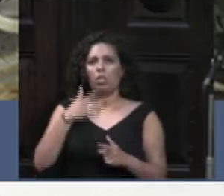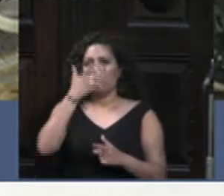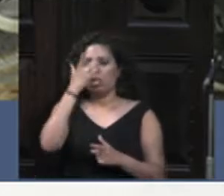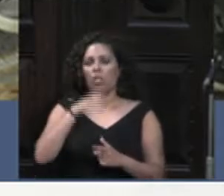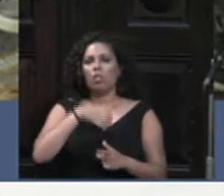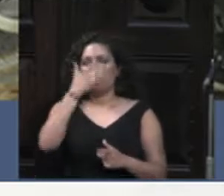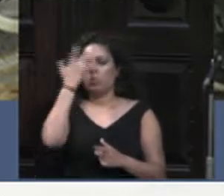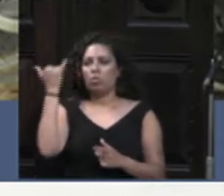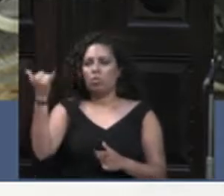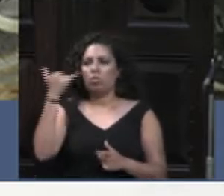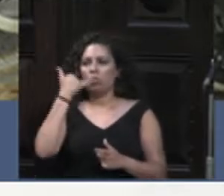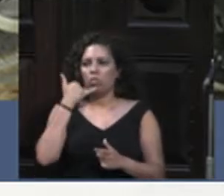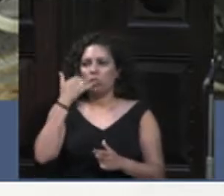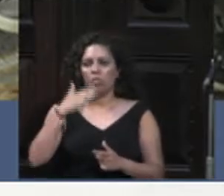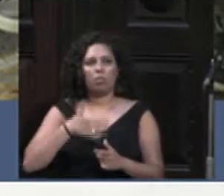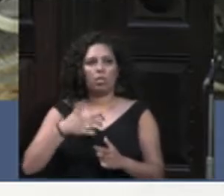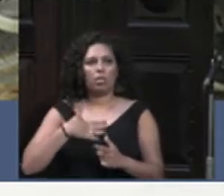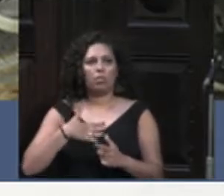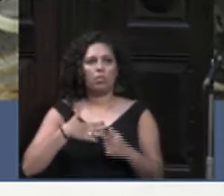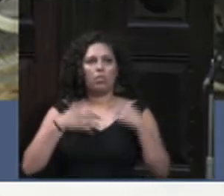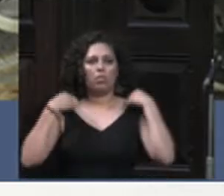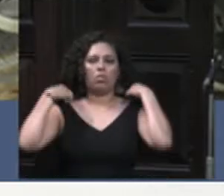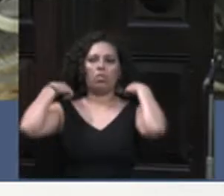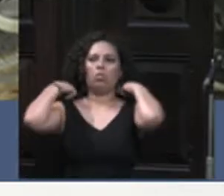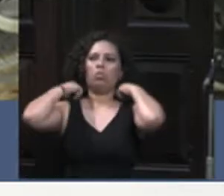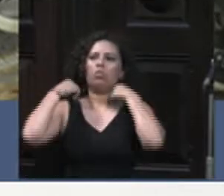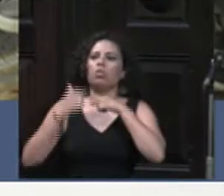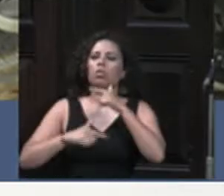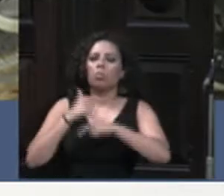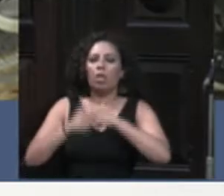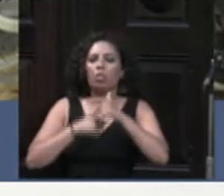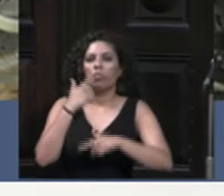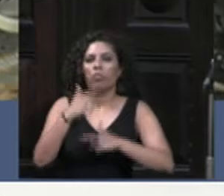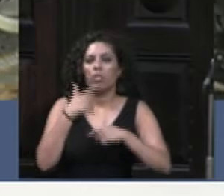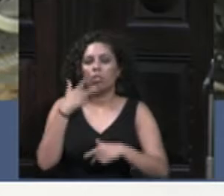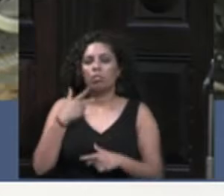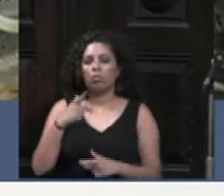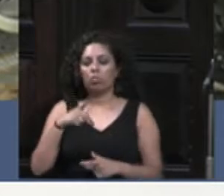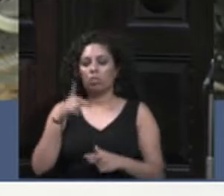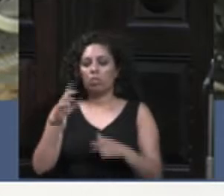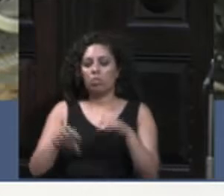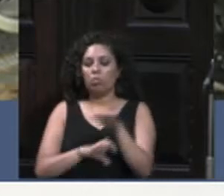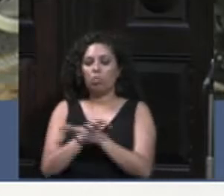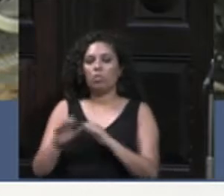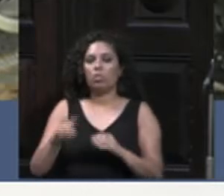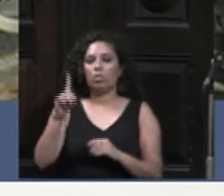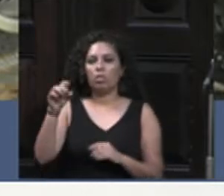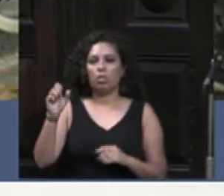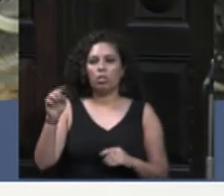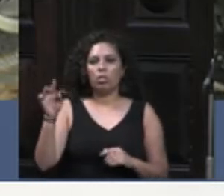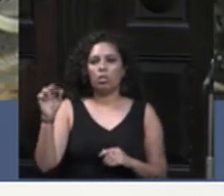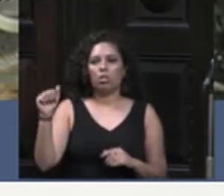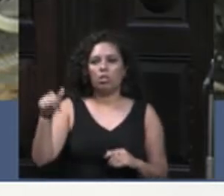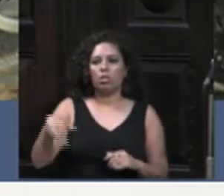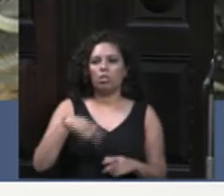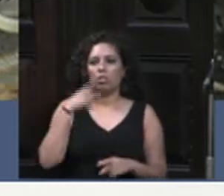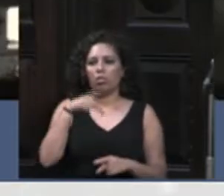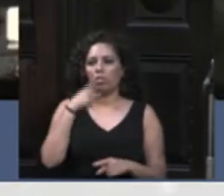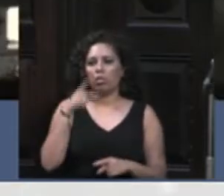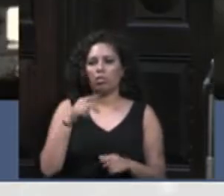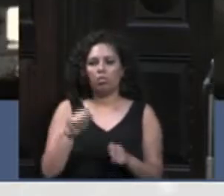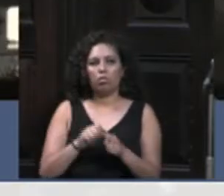gente está informando que tão logo o DETRAN se organiza e vai colocar em prática o parcelamento de 10 vezes. Obrigado, senhor